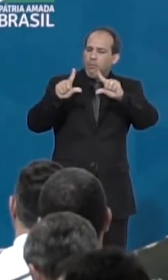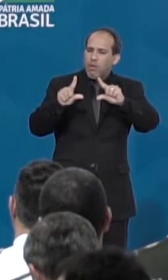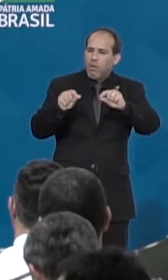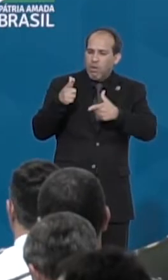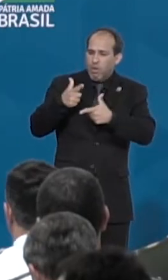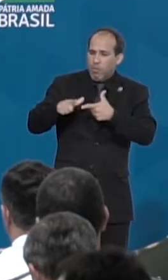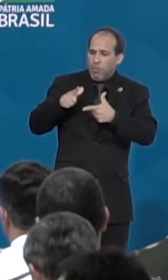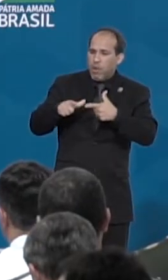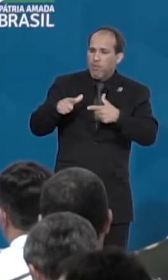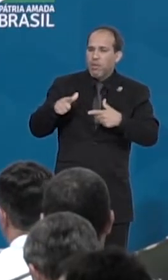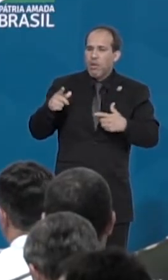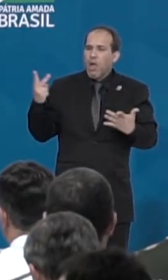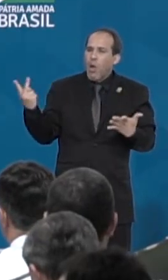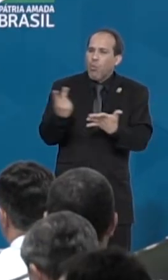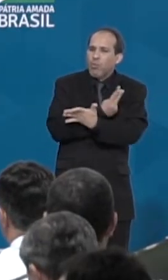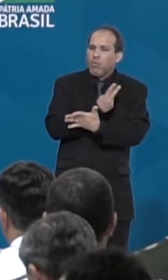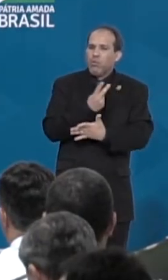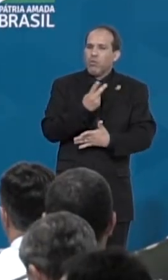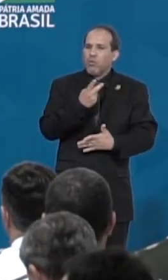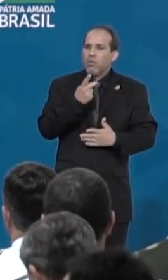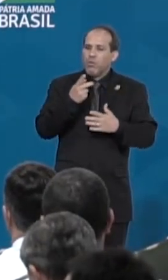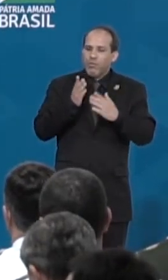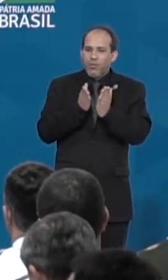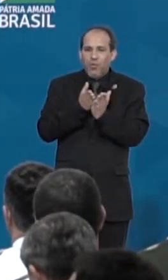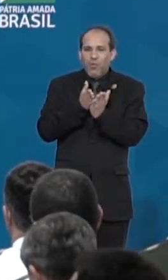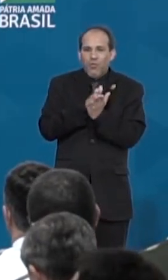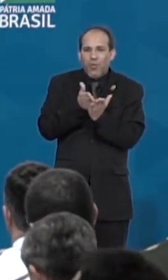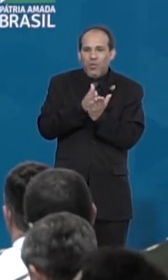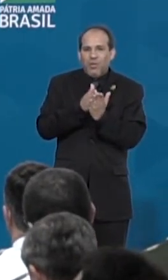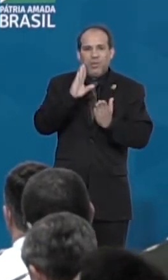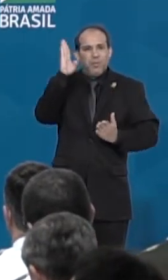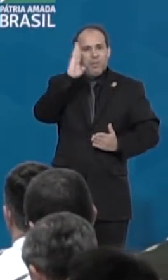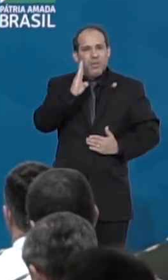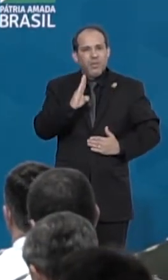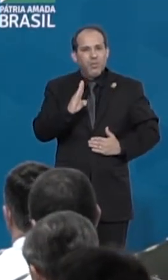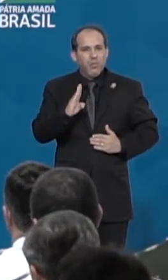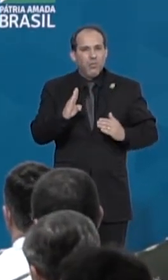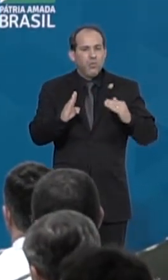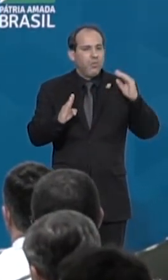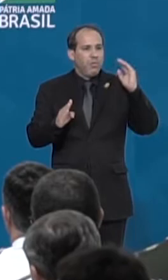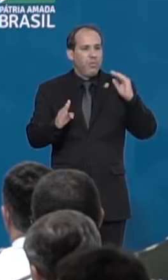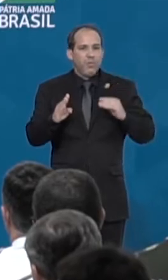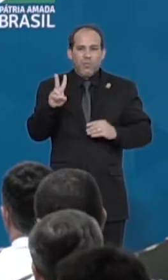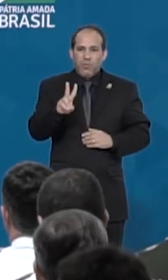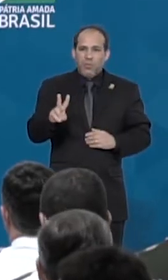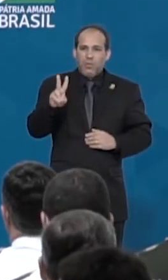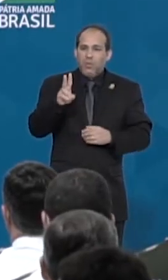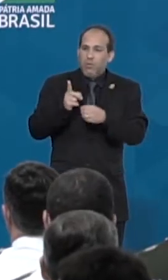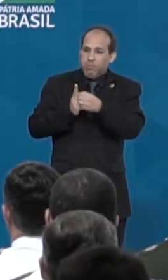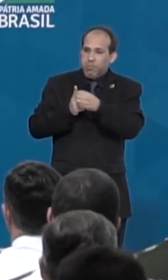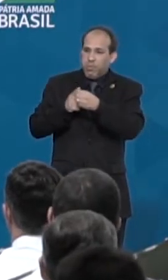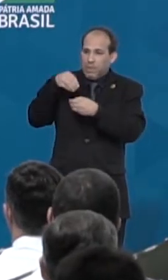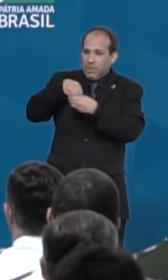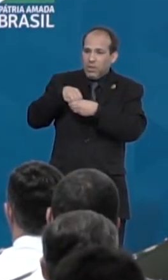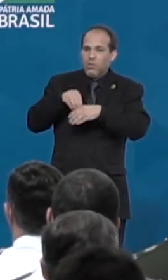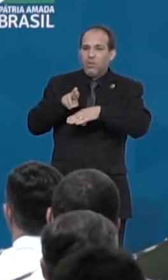problemas enfrentados na nossa fronteira brasileira entre a Venezuela e o estado de